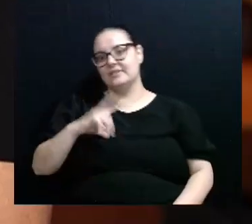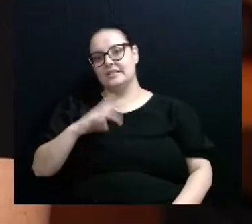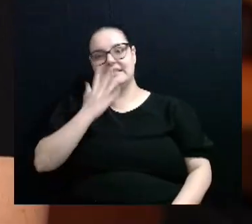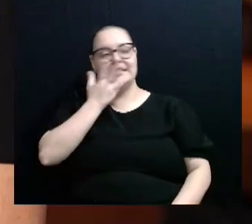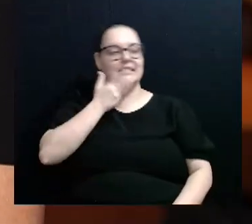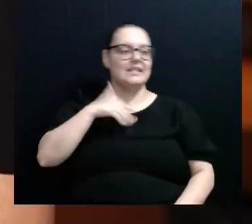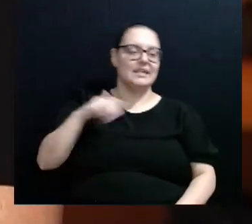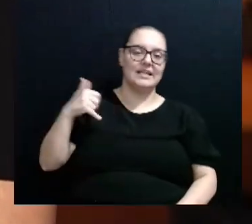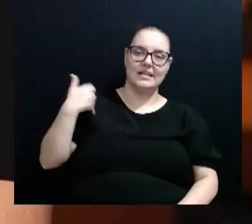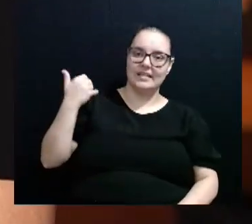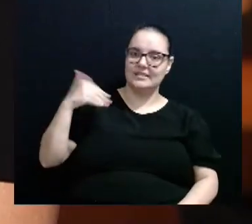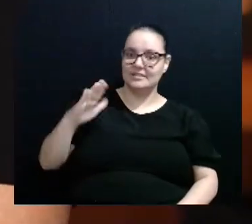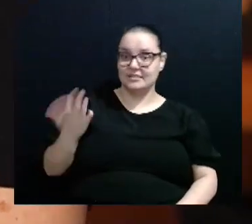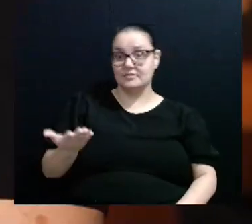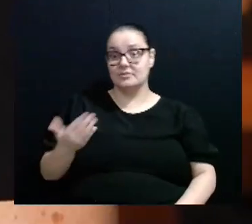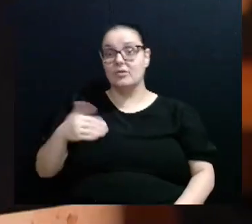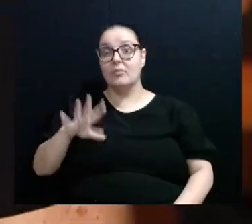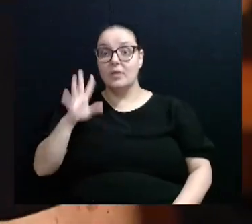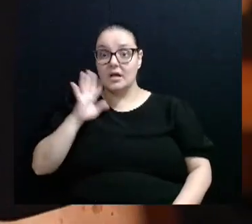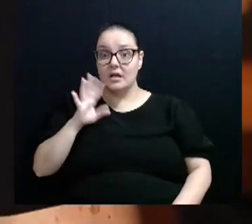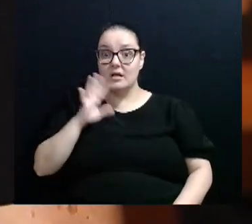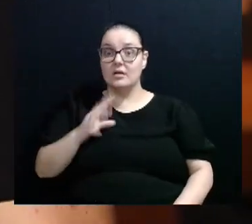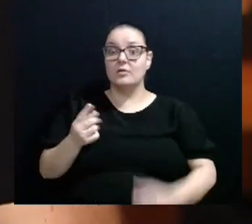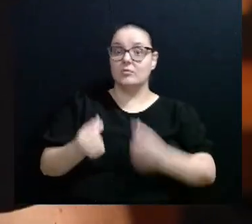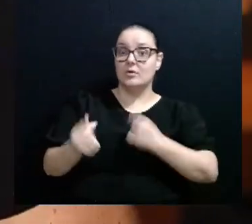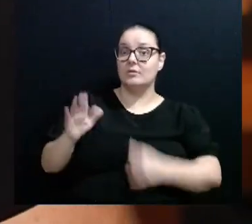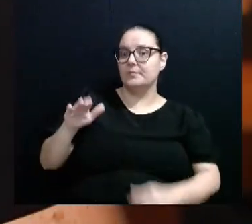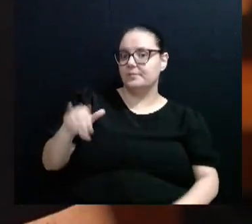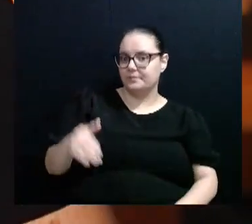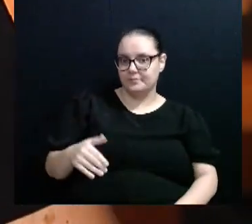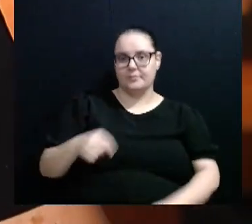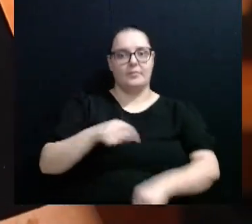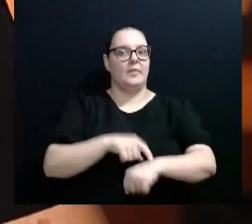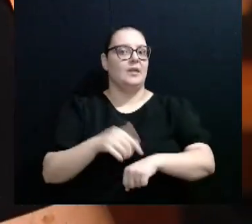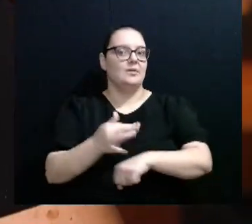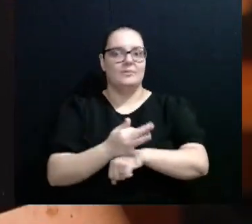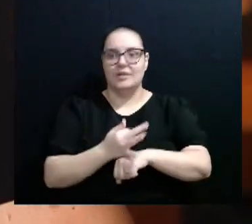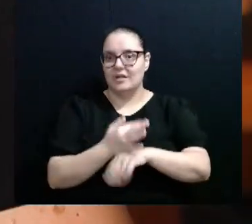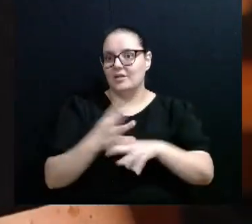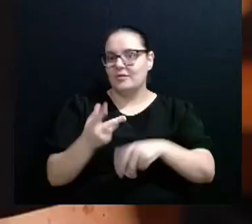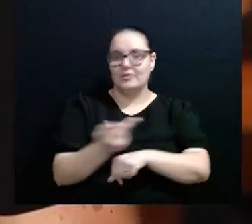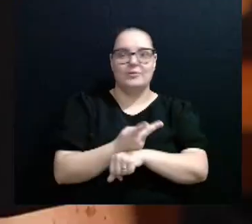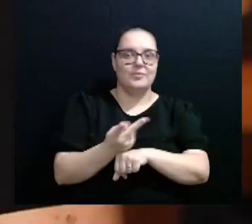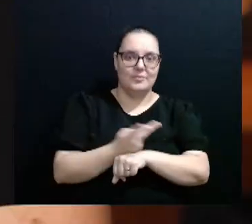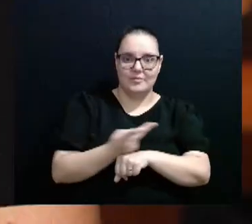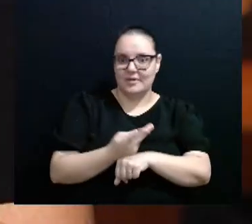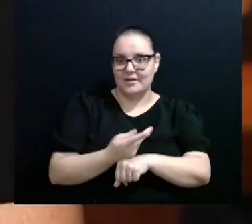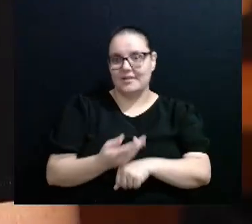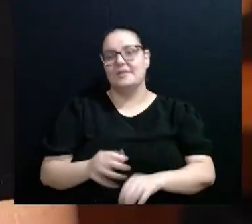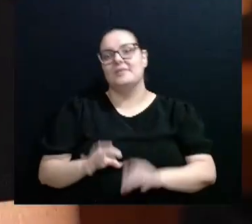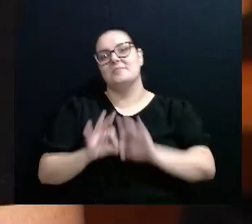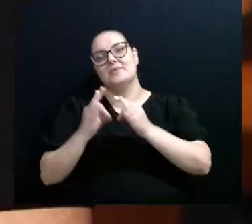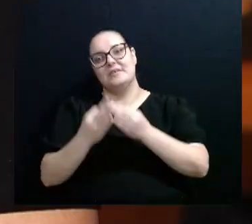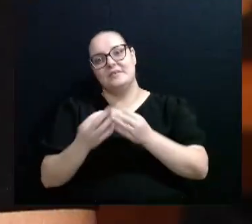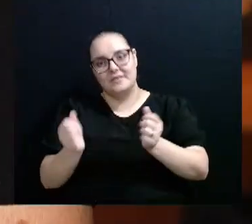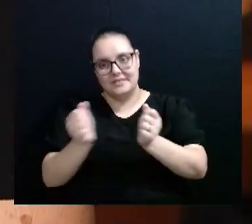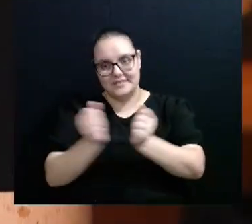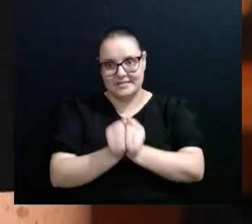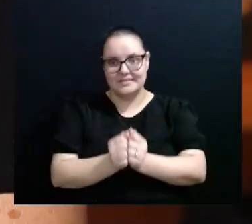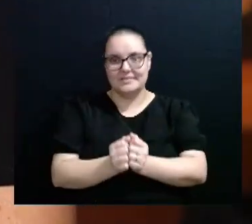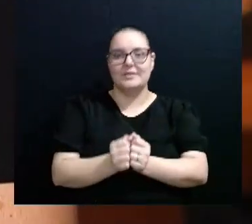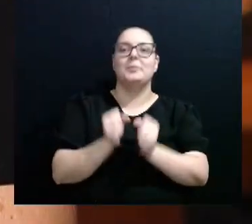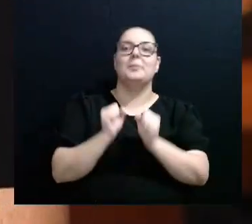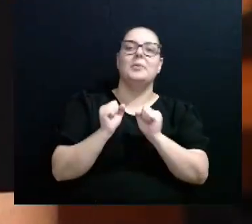e o mais legal é porque são preços populares, esse período de férias, todo mundo buscando programação para a família, então pode encontrar aqui com a